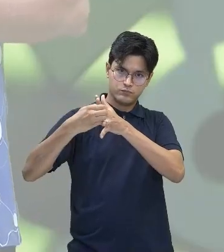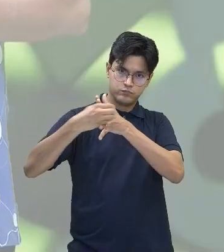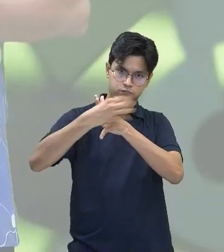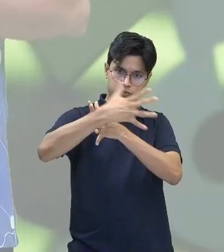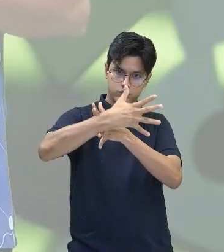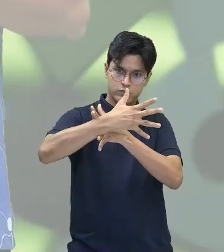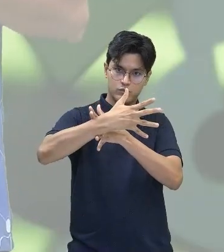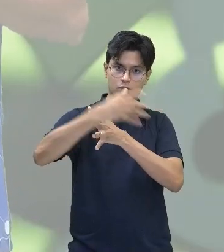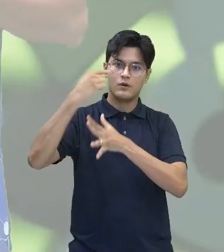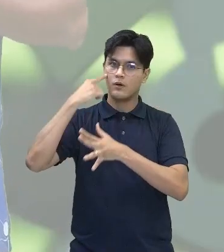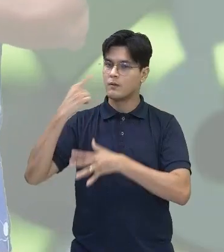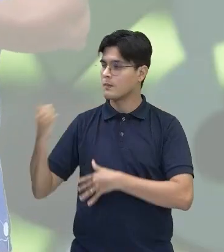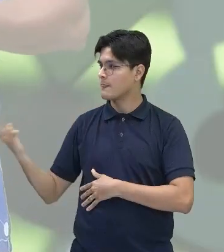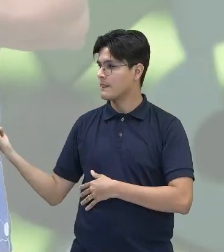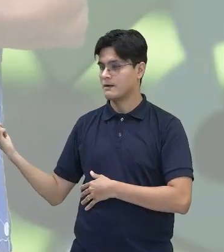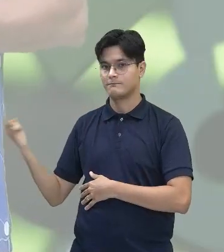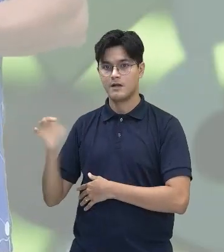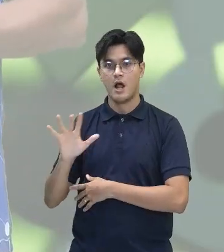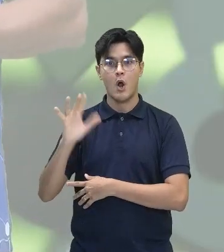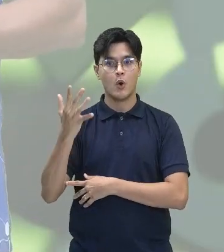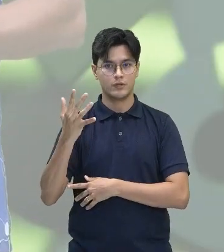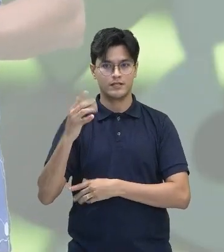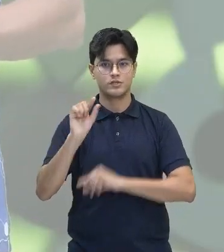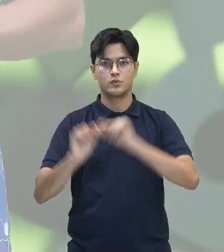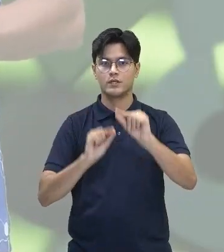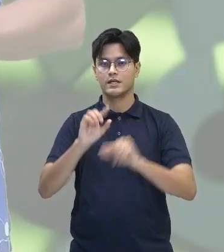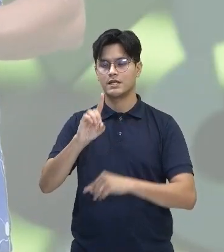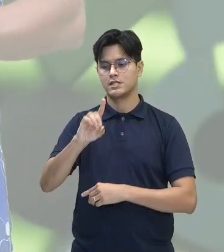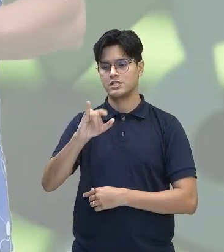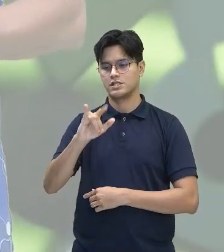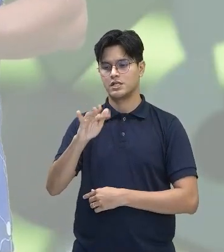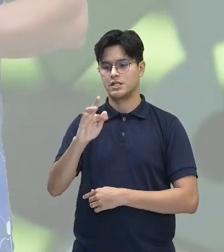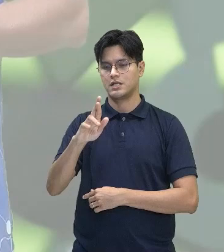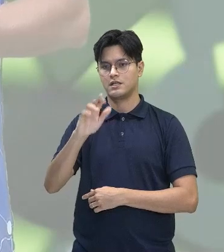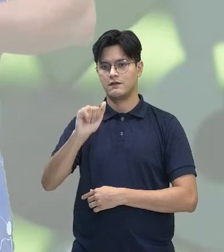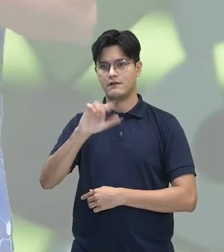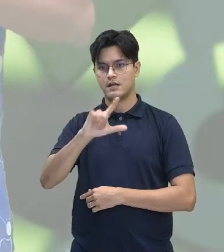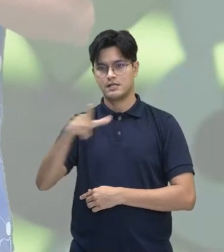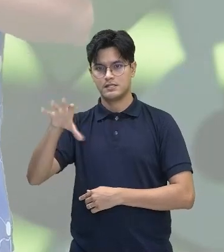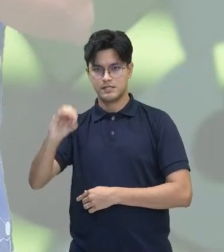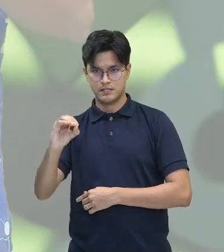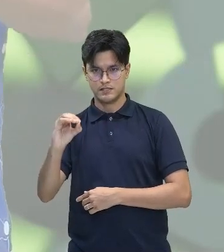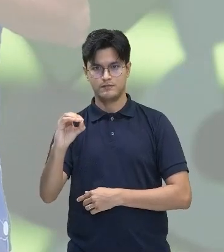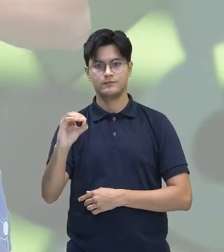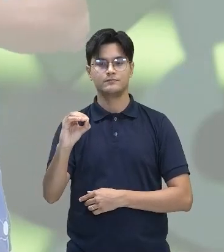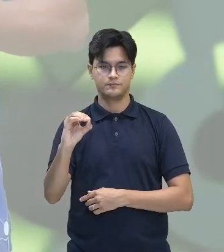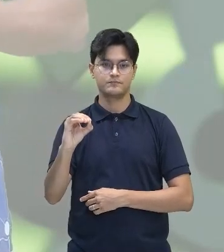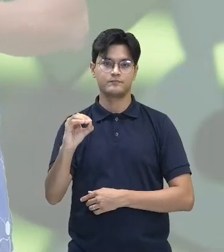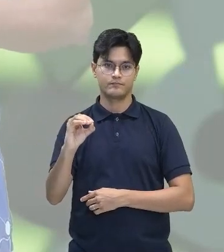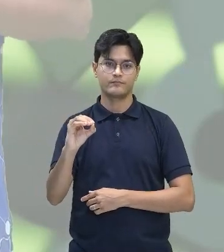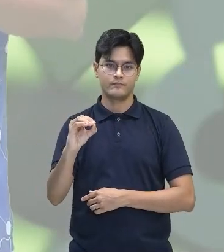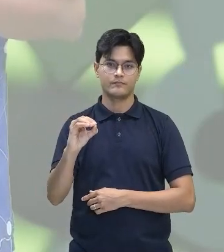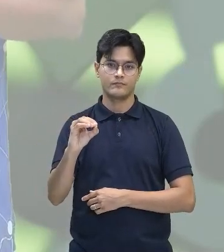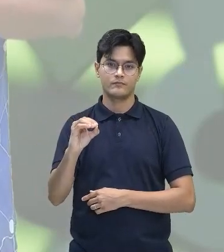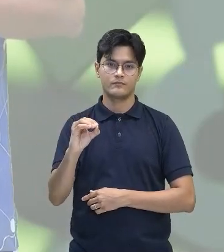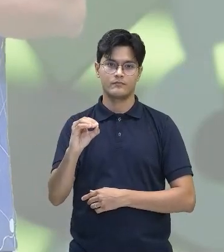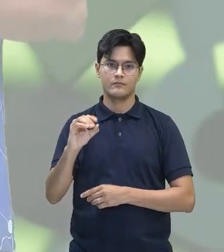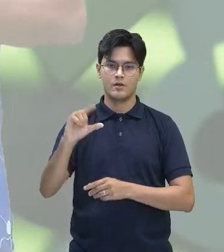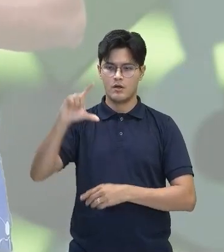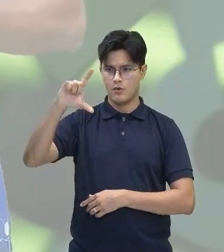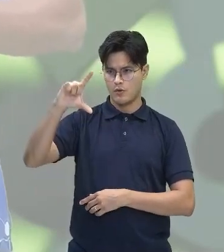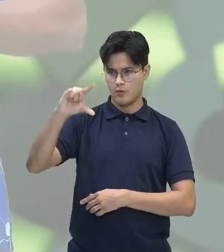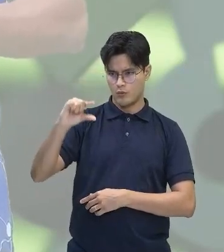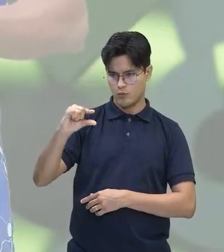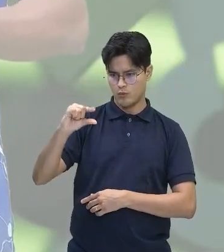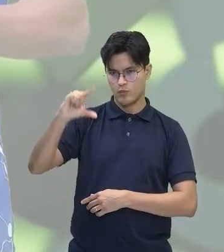passa, ocorre esse fenômeno da difração, tá, pessoal? E aí, o tamanho da fenda, ele vai influenciar